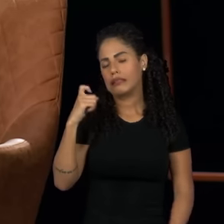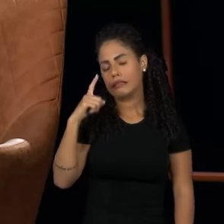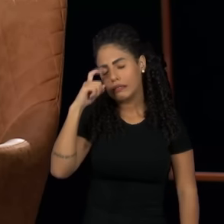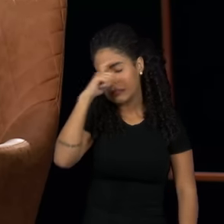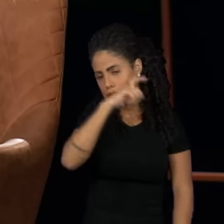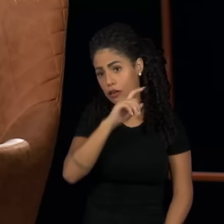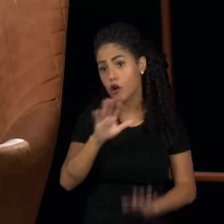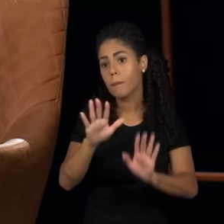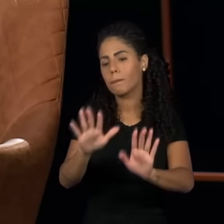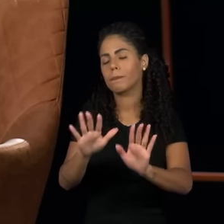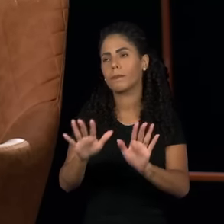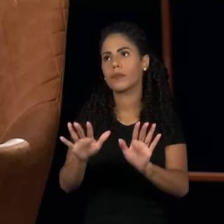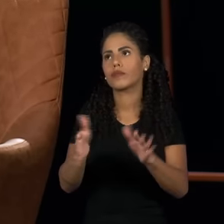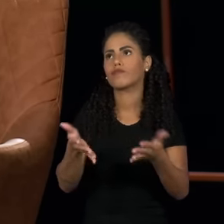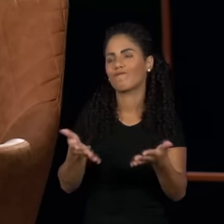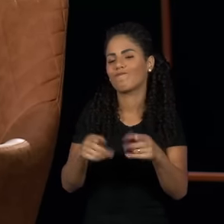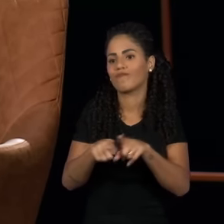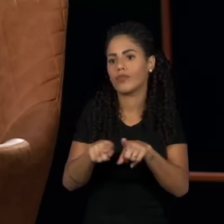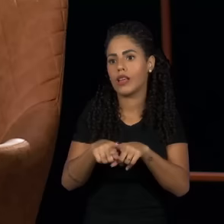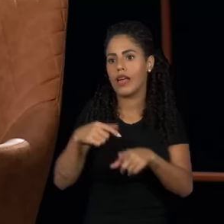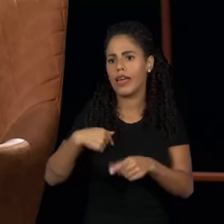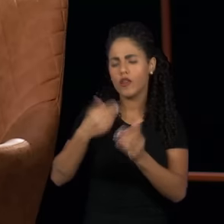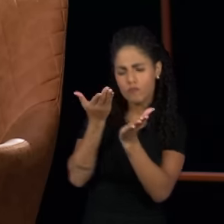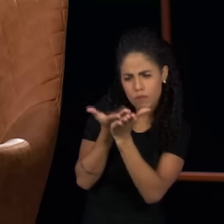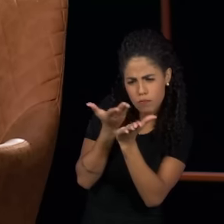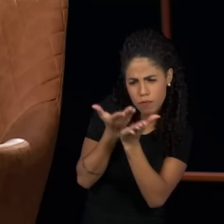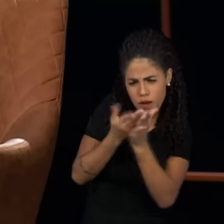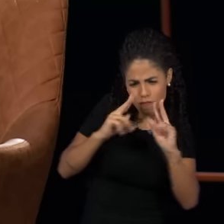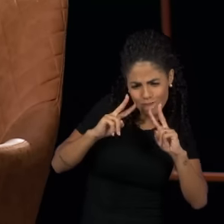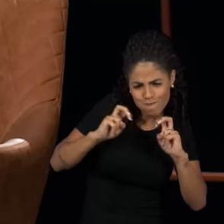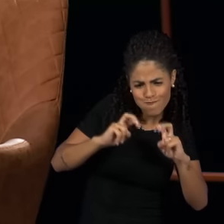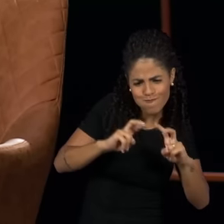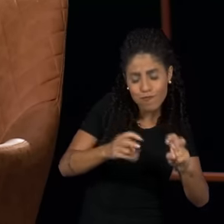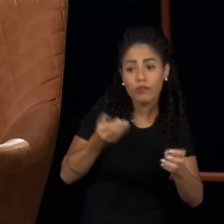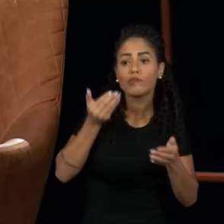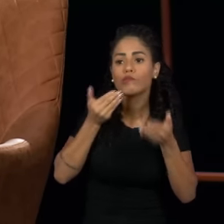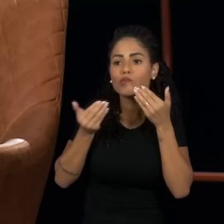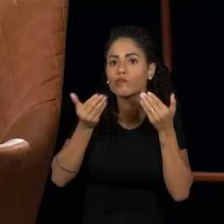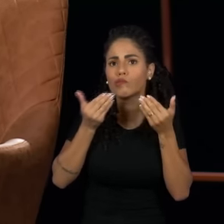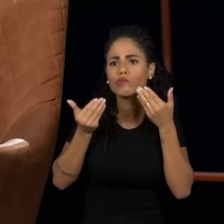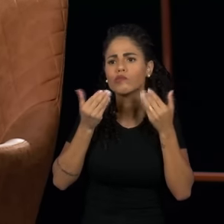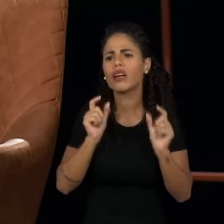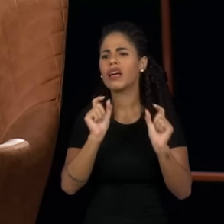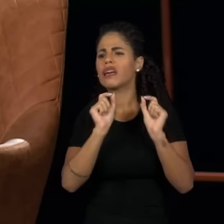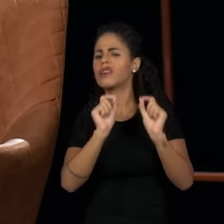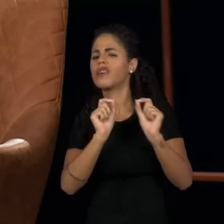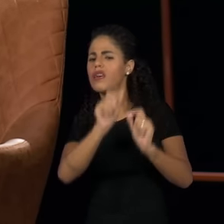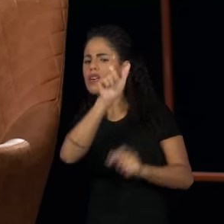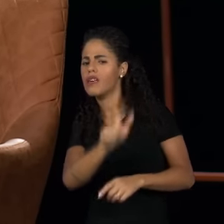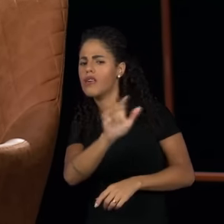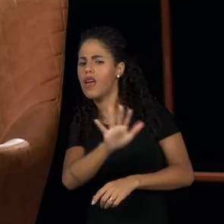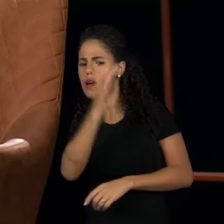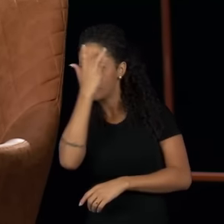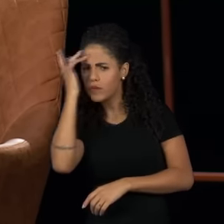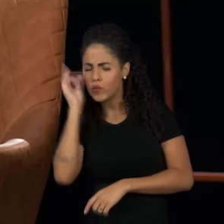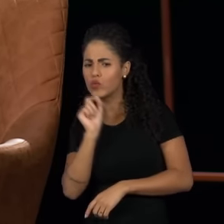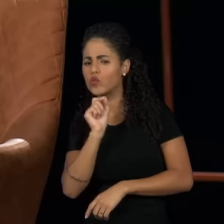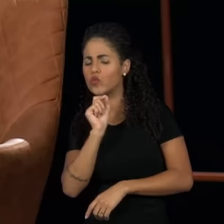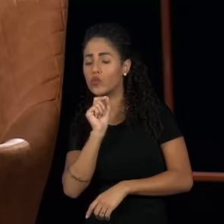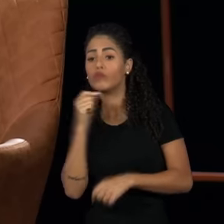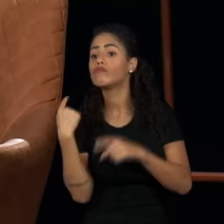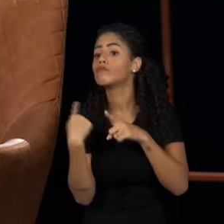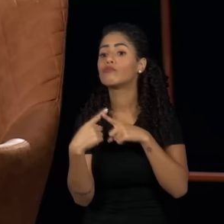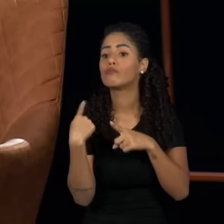Mas, ao mesmo tempo, eu tive que estudar um pouco ali quem é essa pessoa, né? Porque a